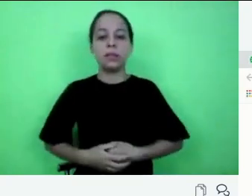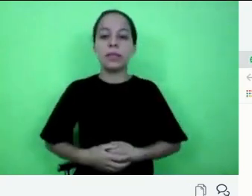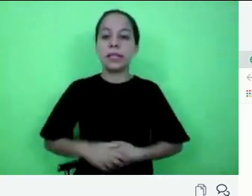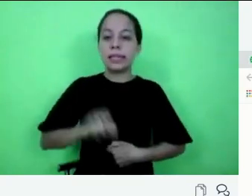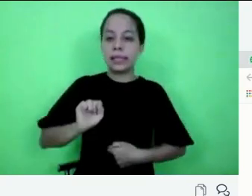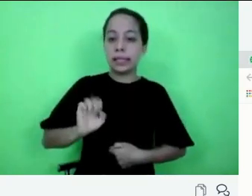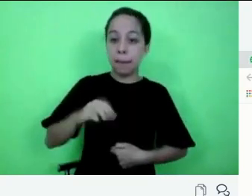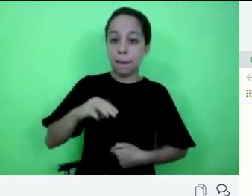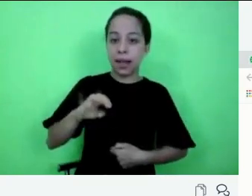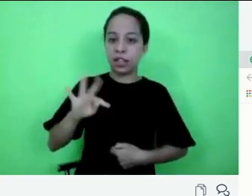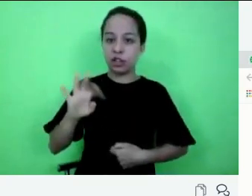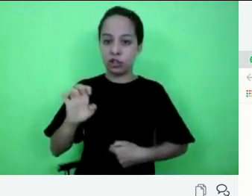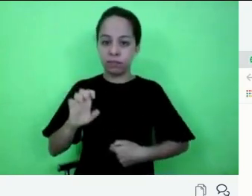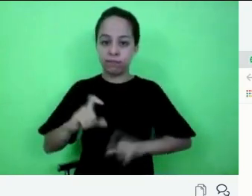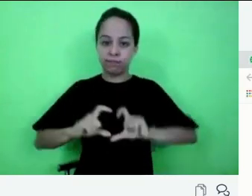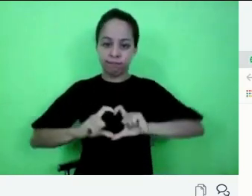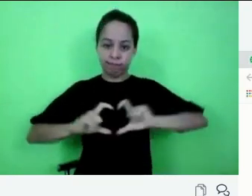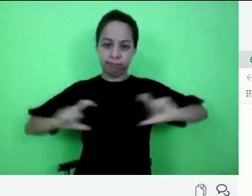utilizada.